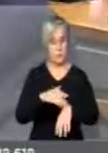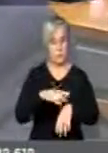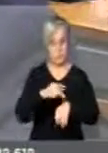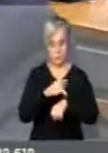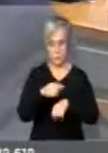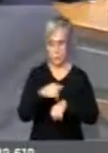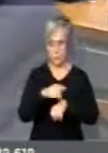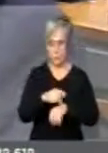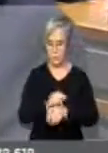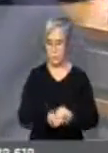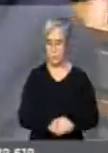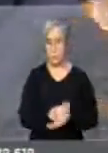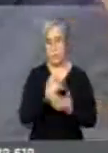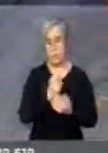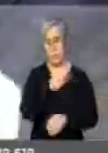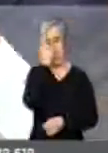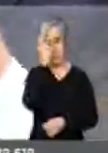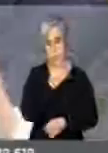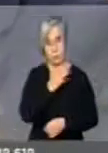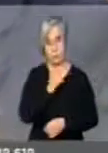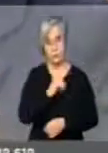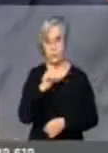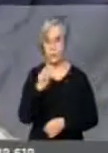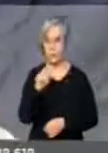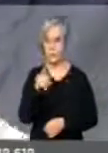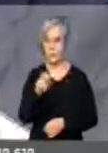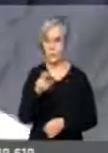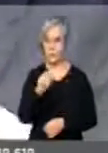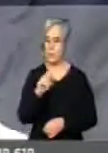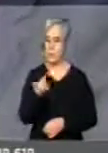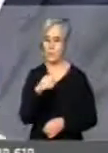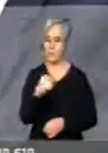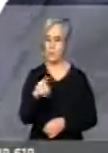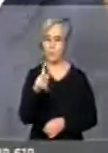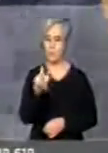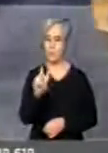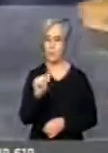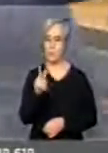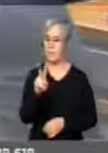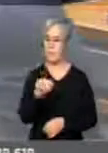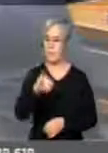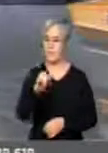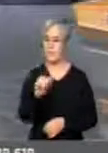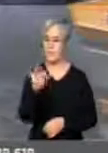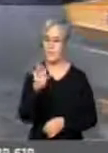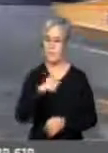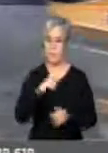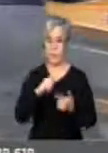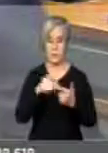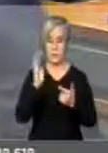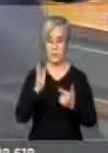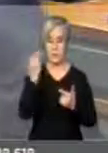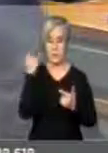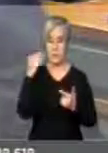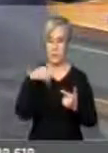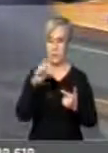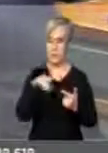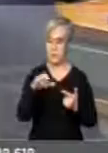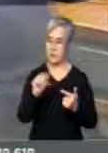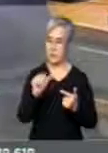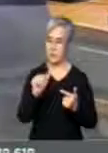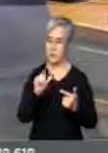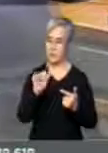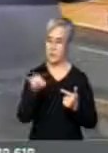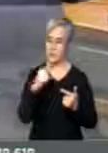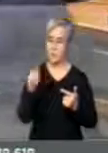Então, é muito grave, tem uma operação Lava Jato, teve o mensalão, parece que o mensalão foi uma